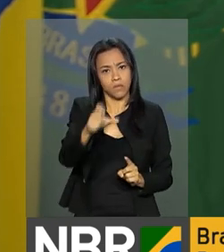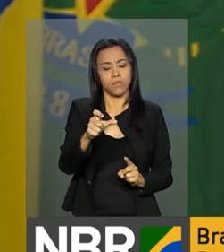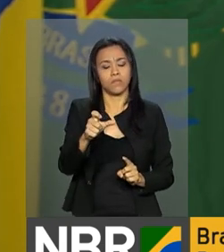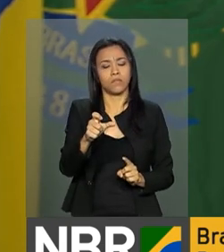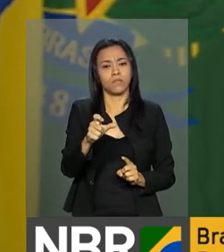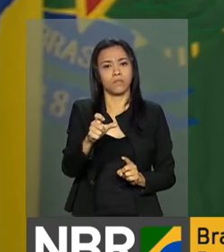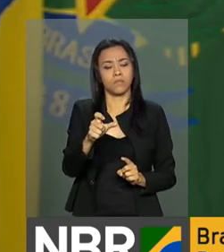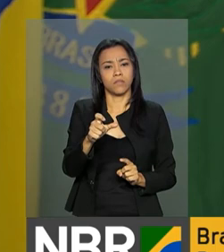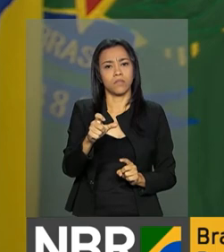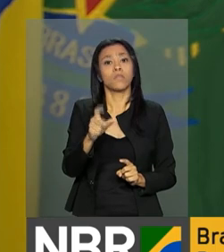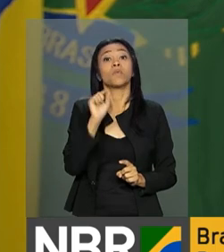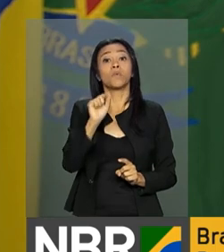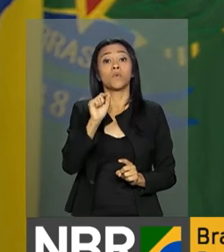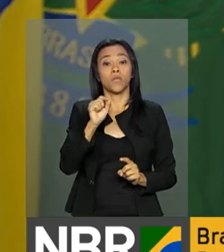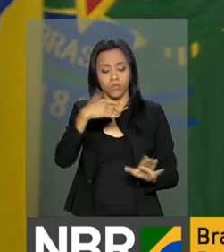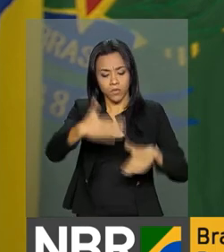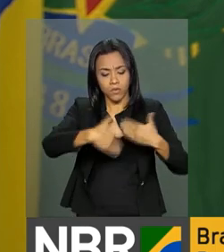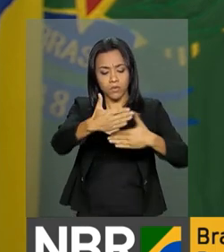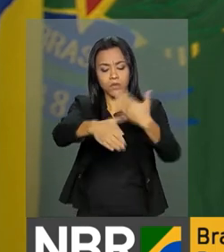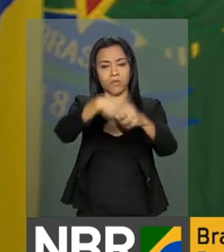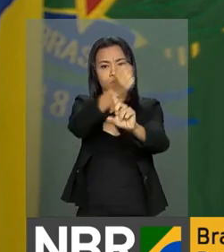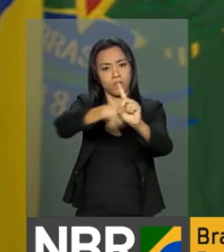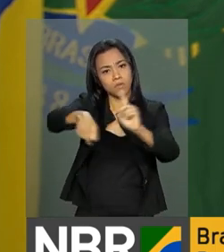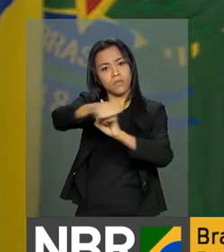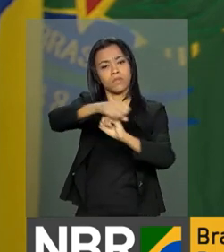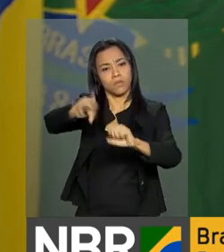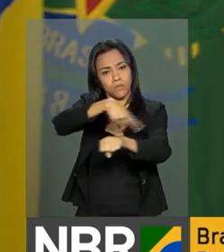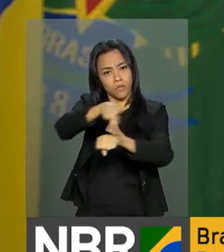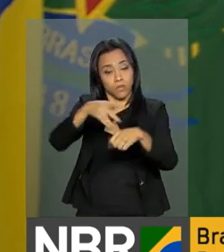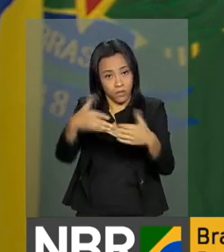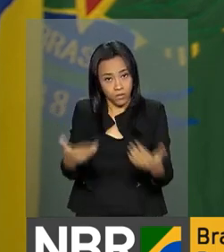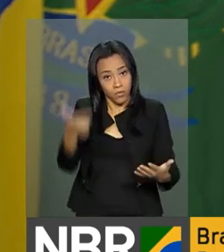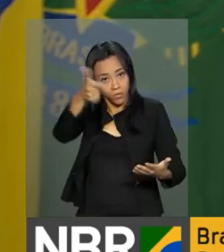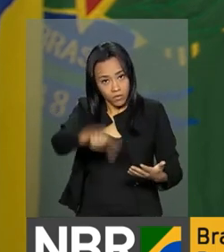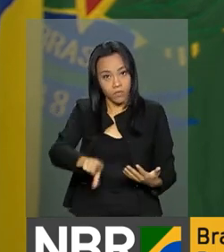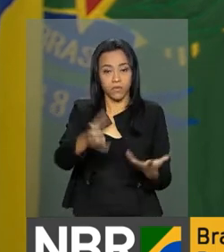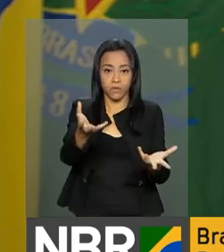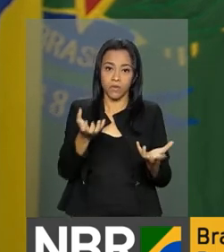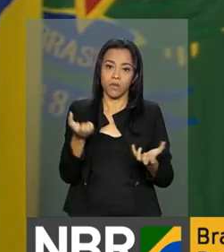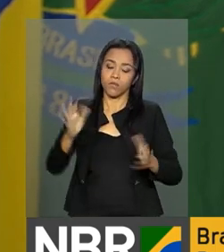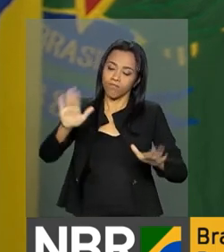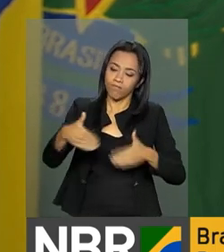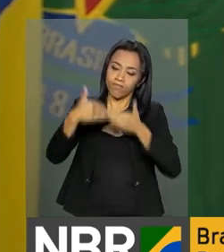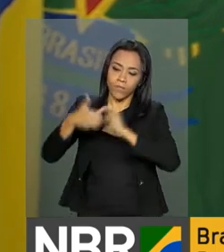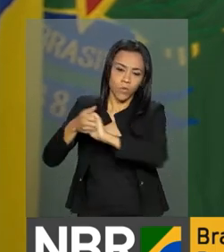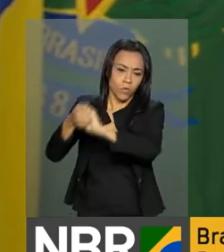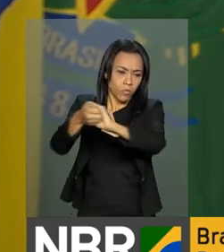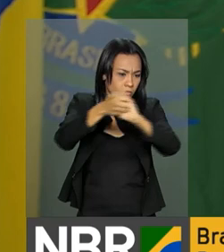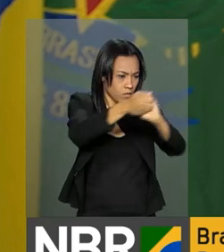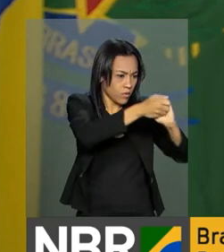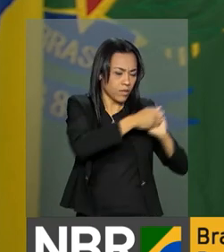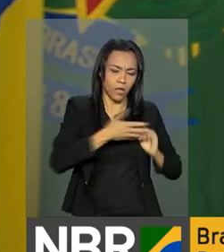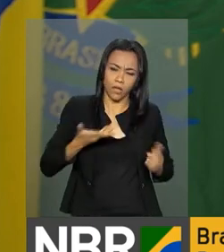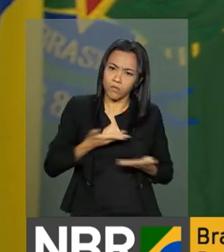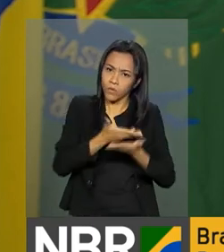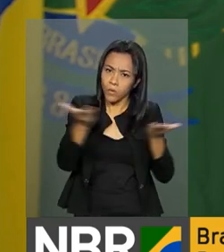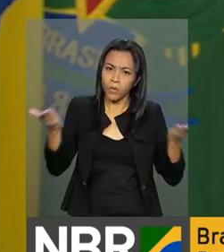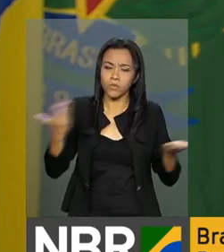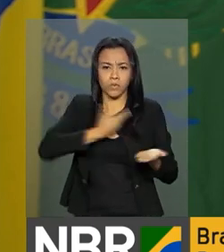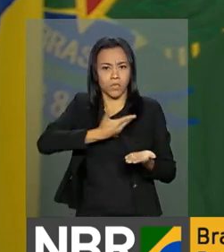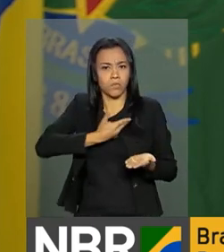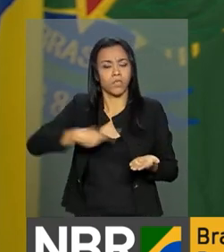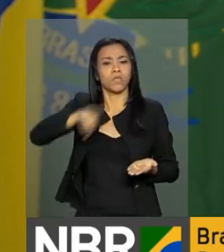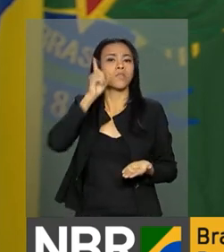no desenvolvimento social do nosso país então eu quero mais uma vez cumprimentar a todos cumprimentar os amigos deputados